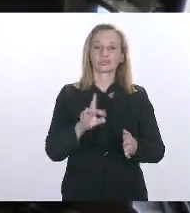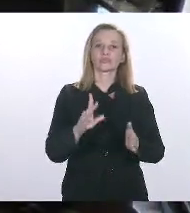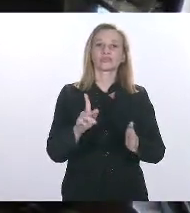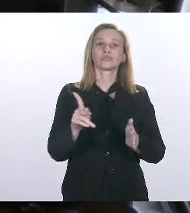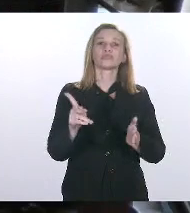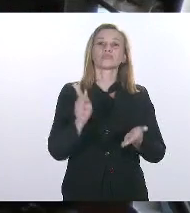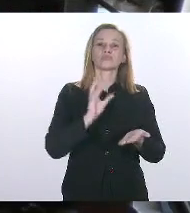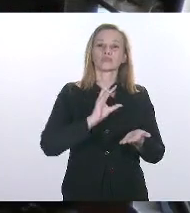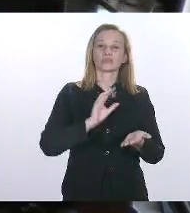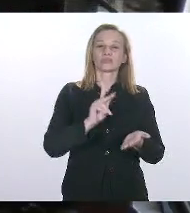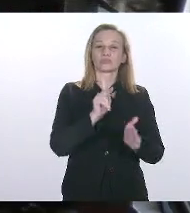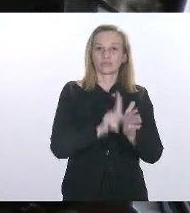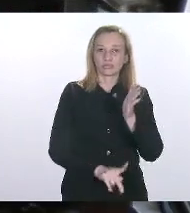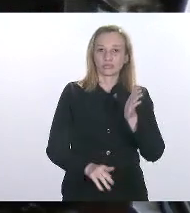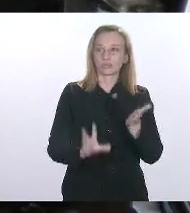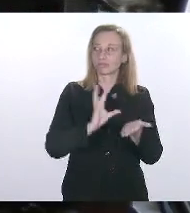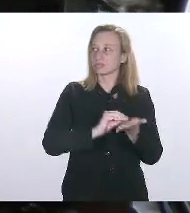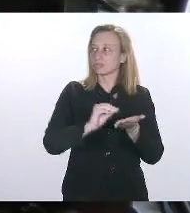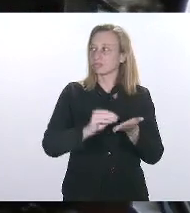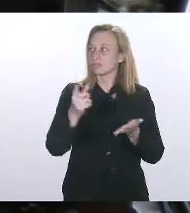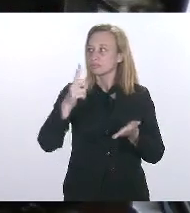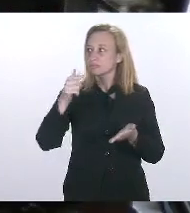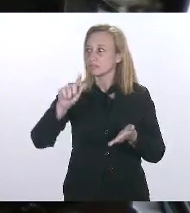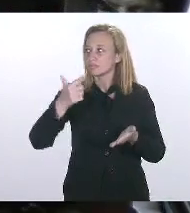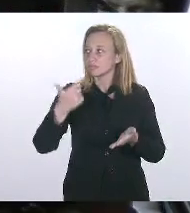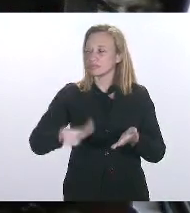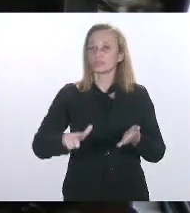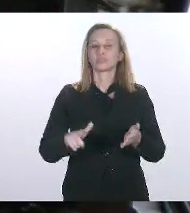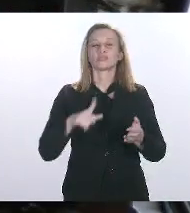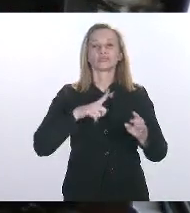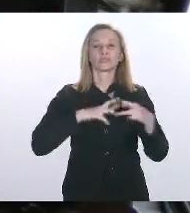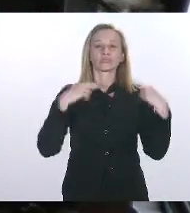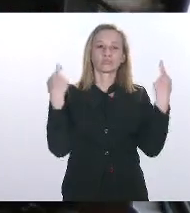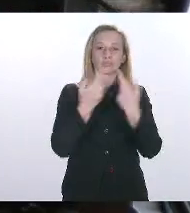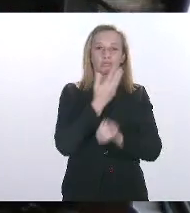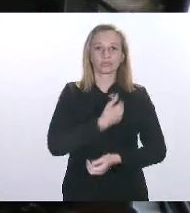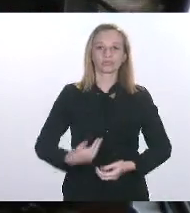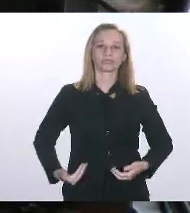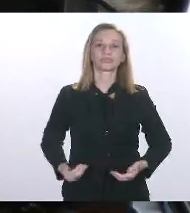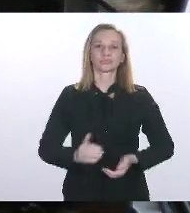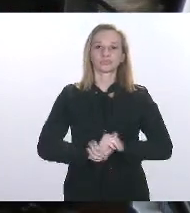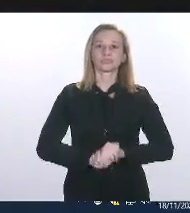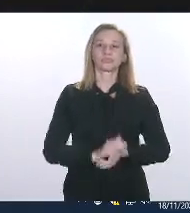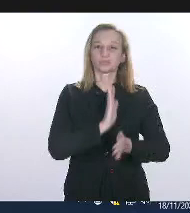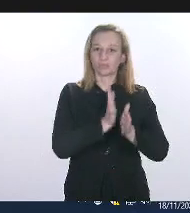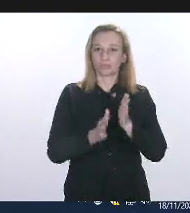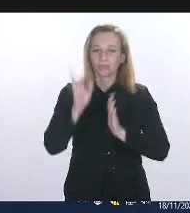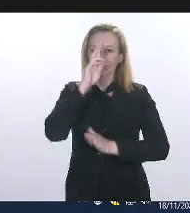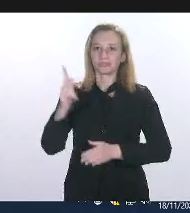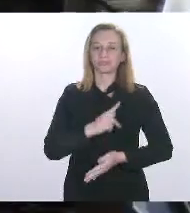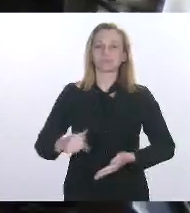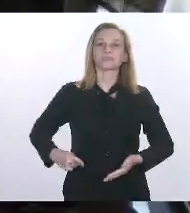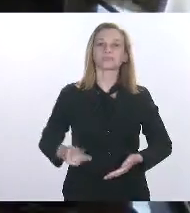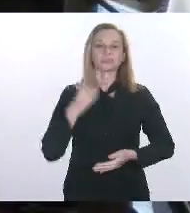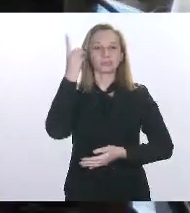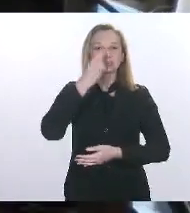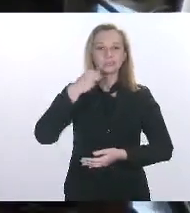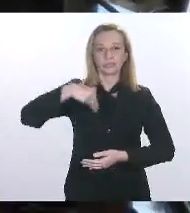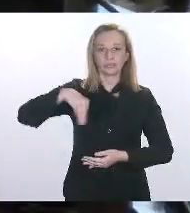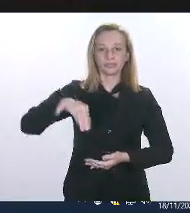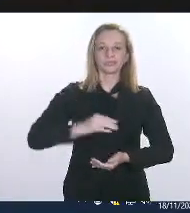pauta outra vez se tiver acontecido audiências públicas, no mínimo Questão 2. de ordem, presidente. Deputado Carlos